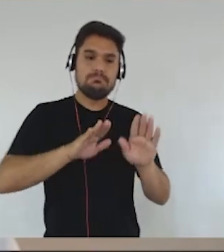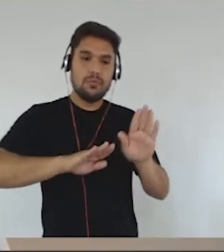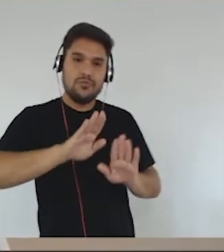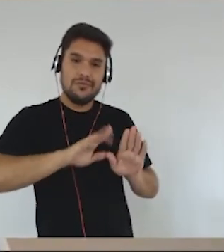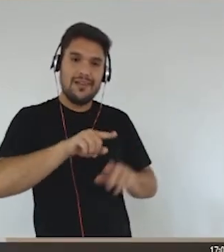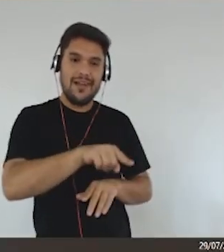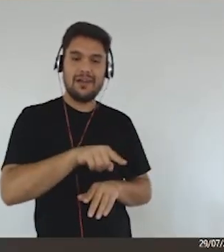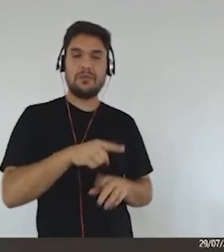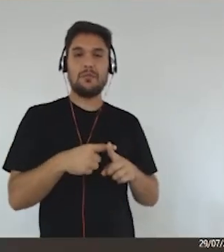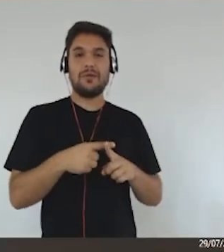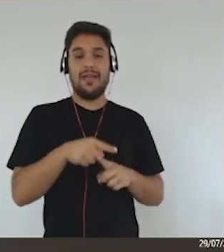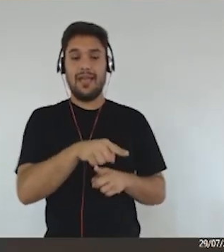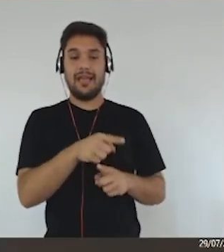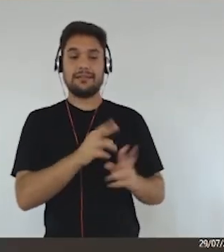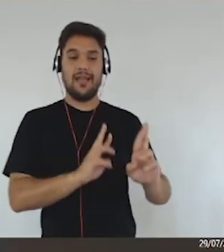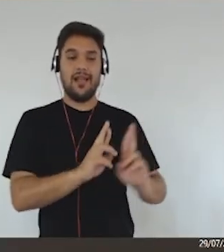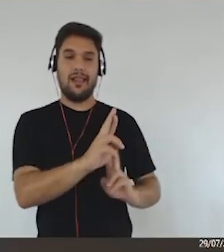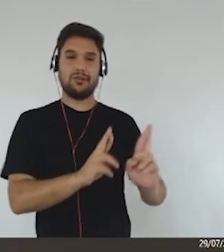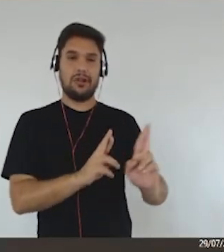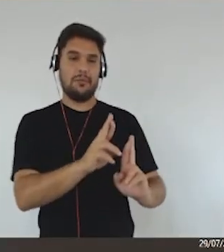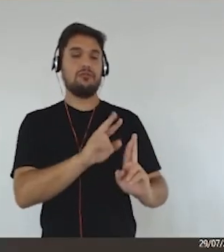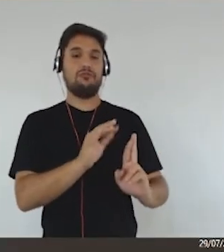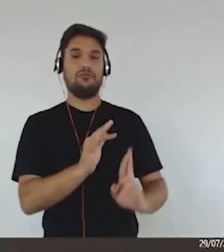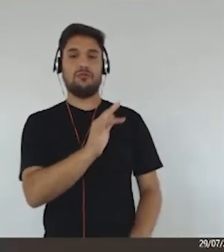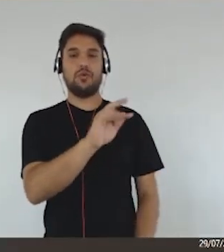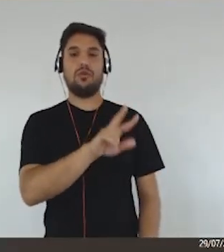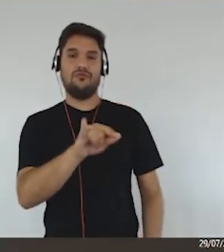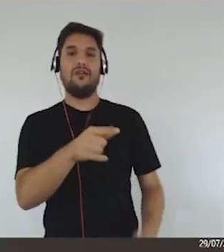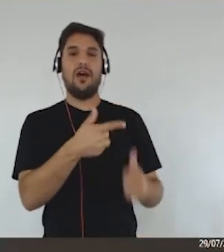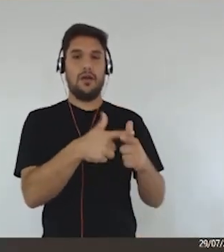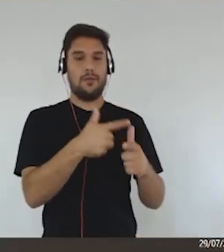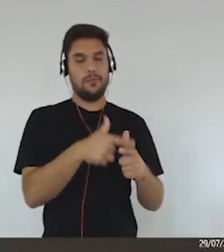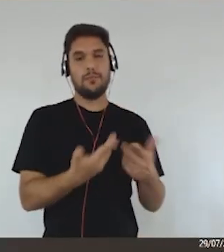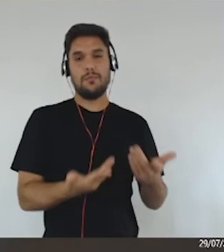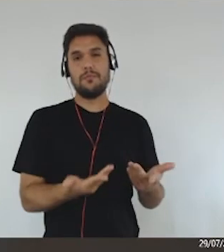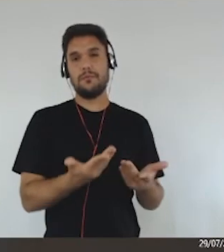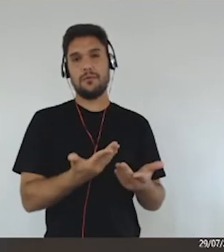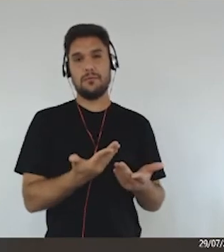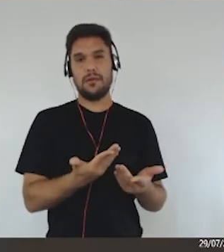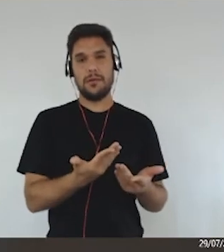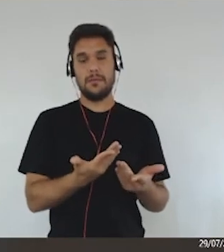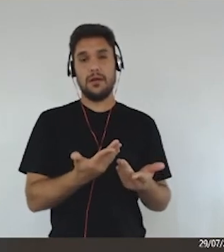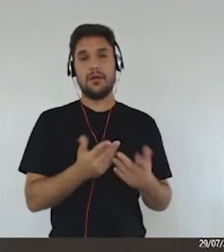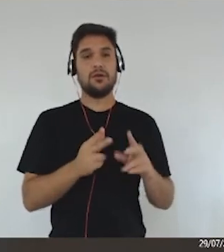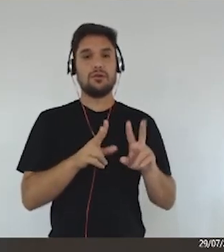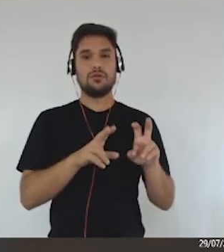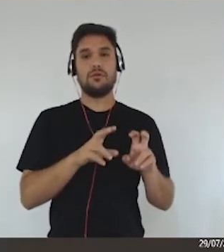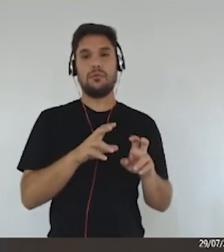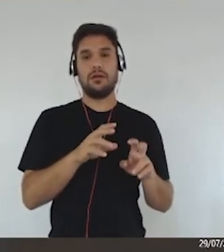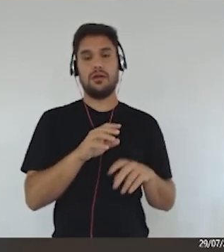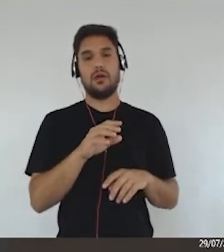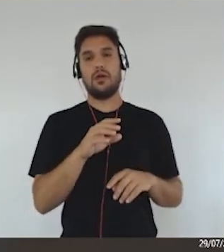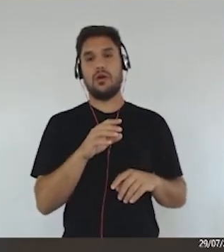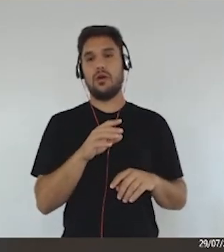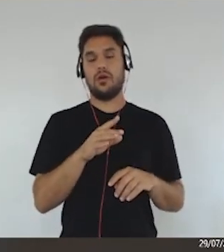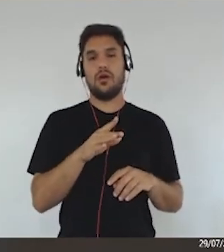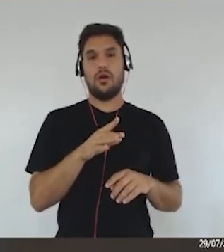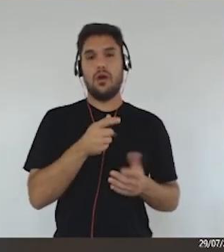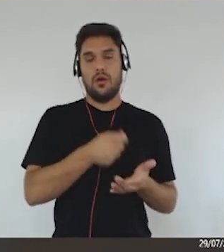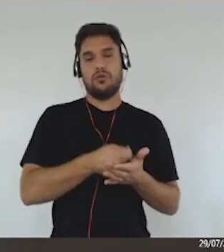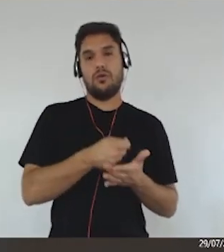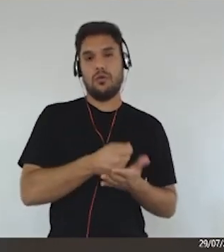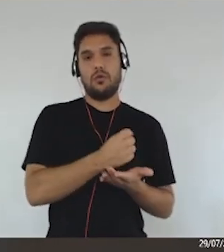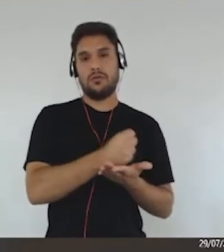enfim, porque esse relacionamento já gera um problema grande com relação ao tipo de controle da